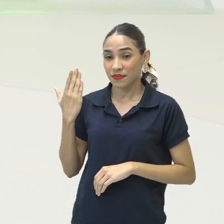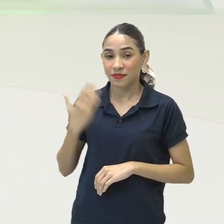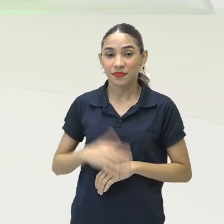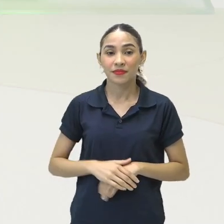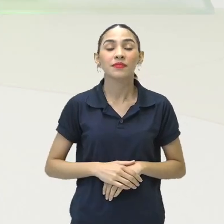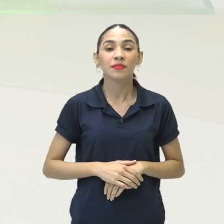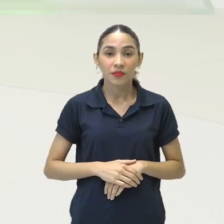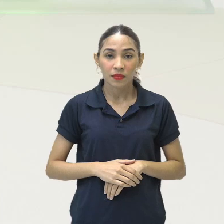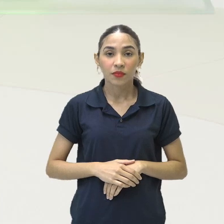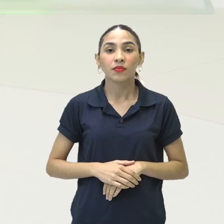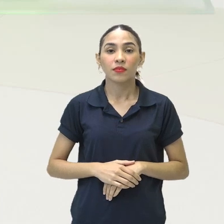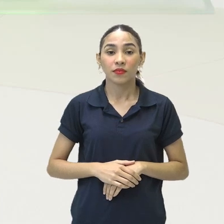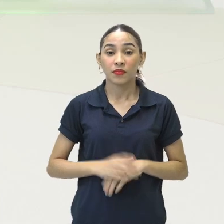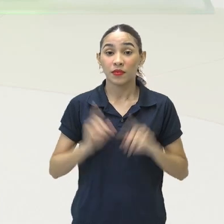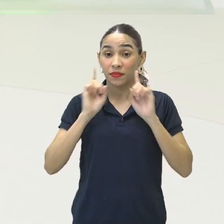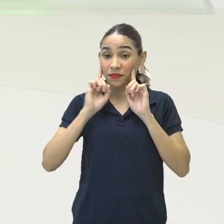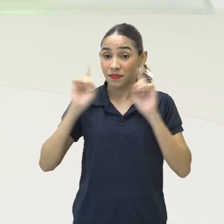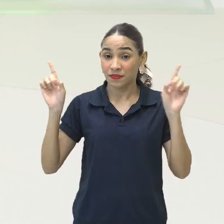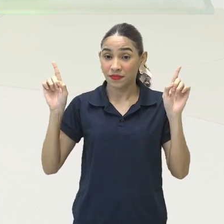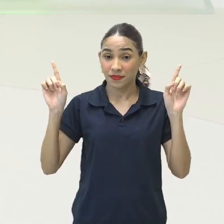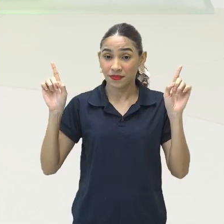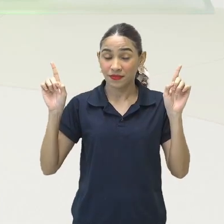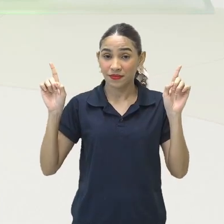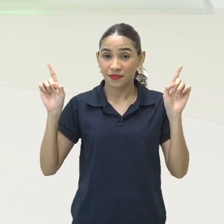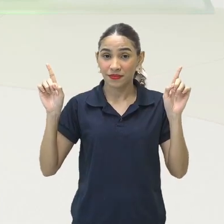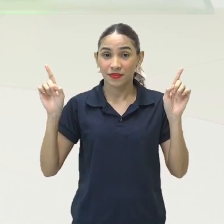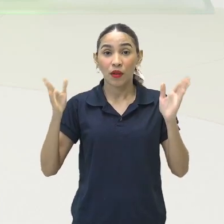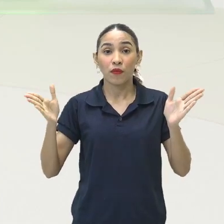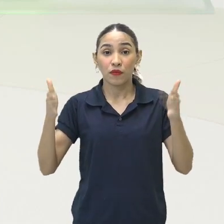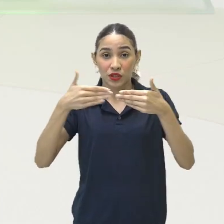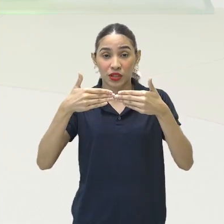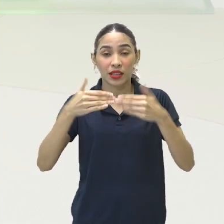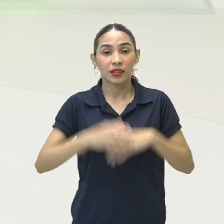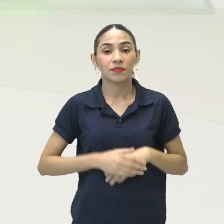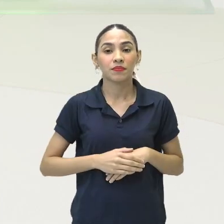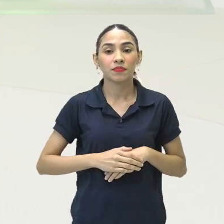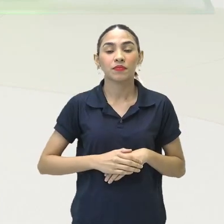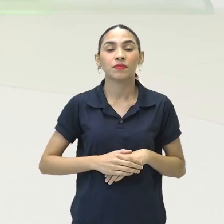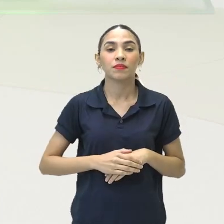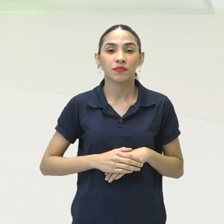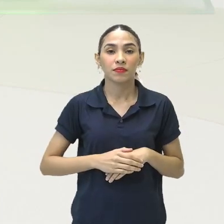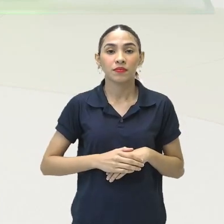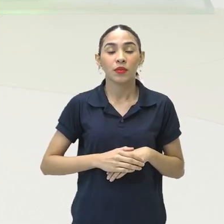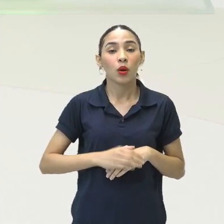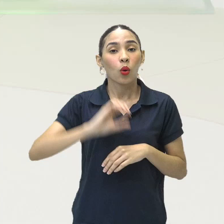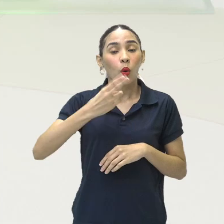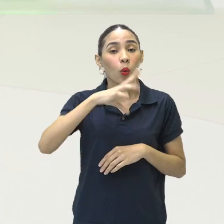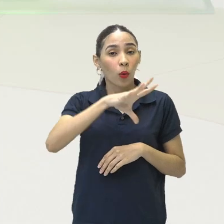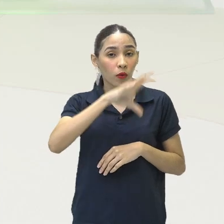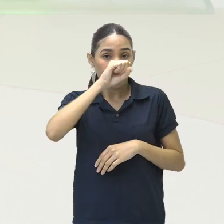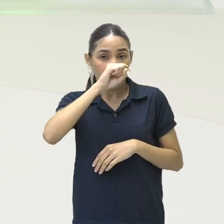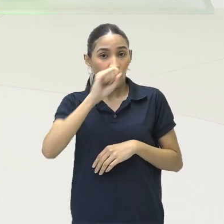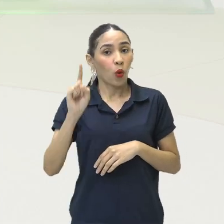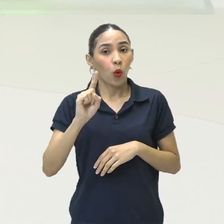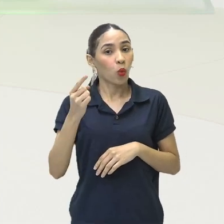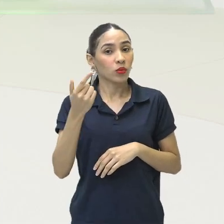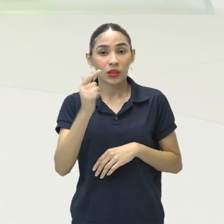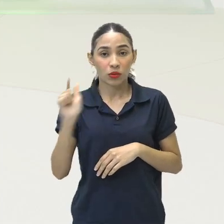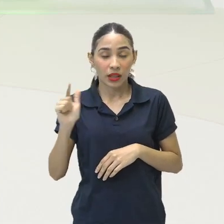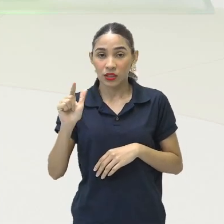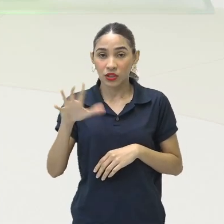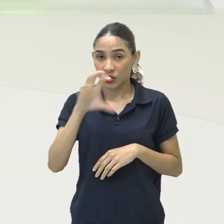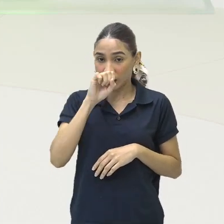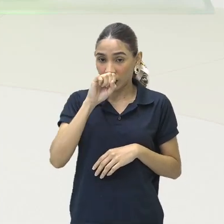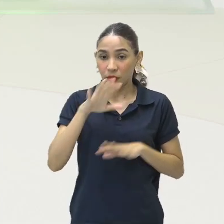cadeias fechadas são essas cadeias aqui, certo? Ou elas são aromáticas ou não são